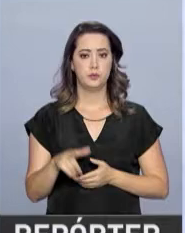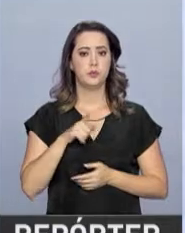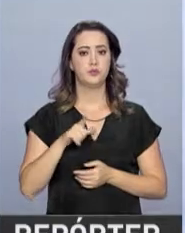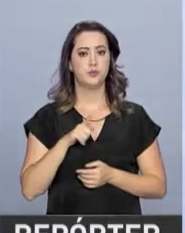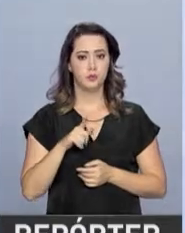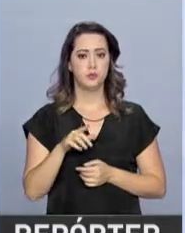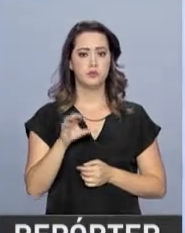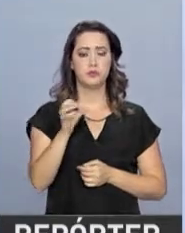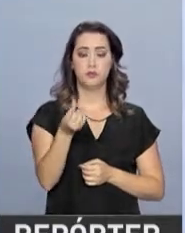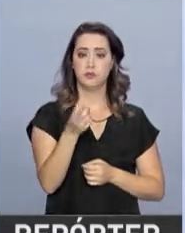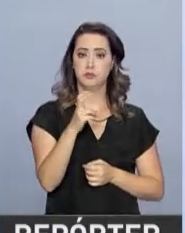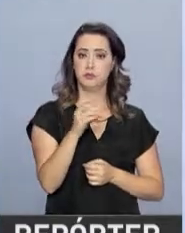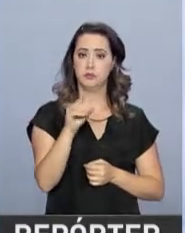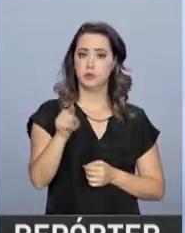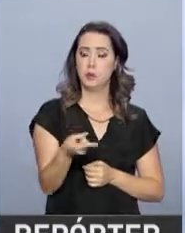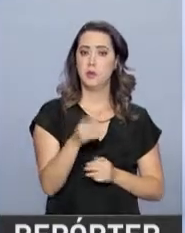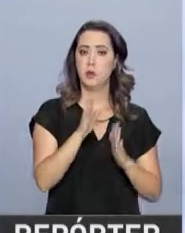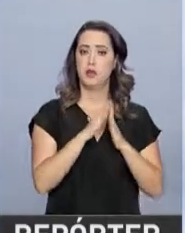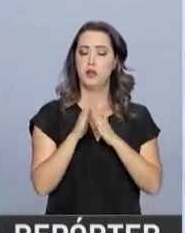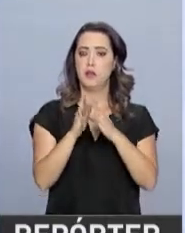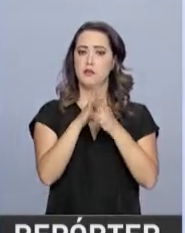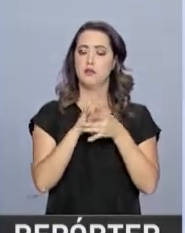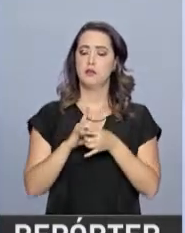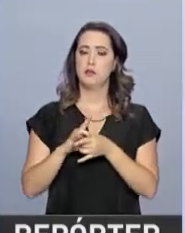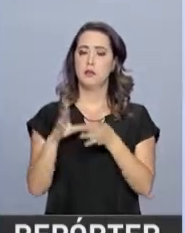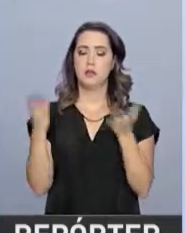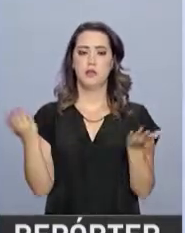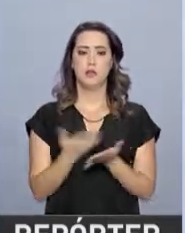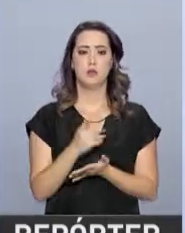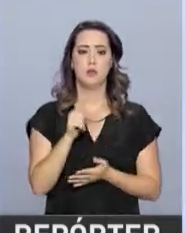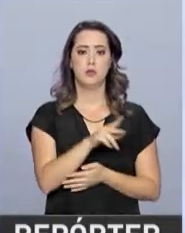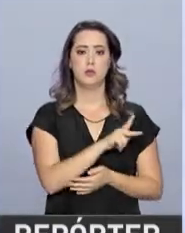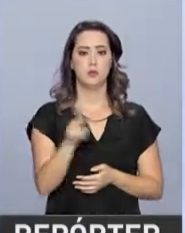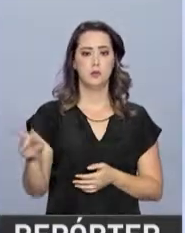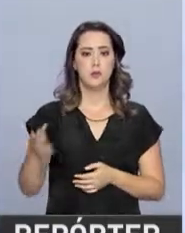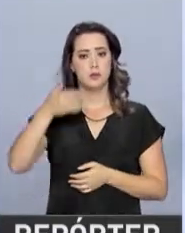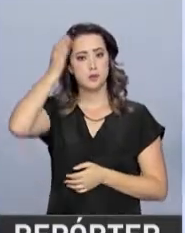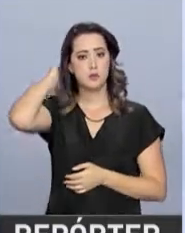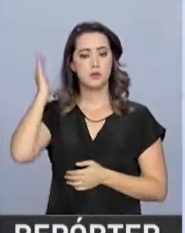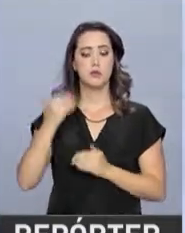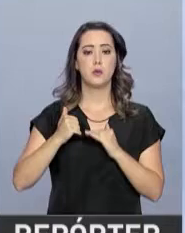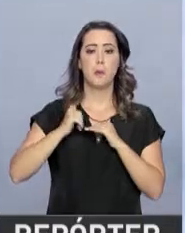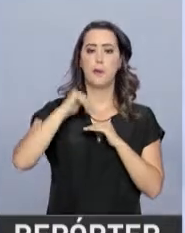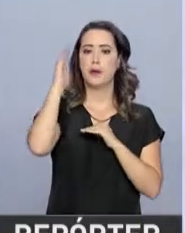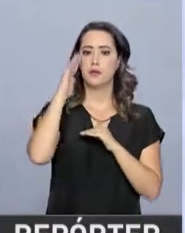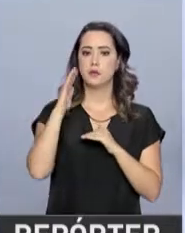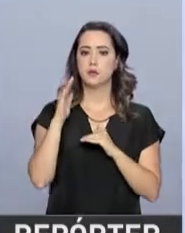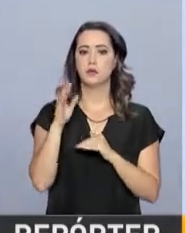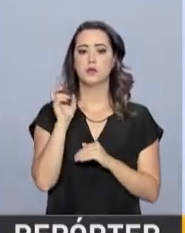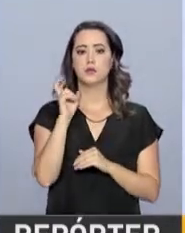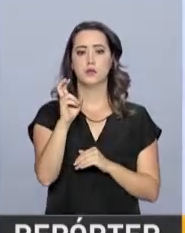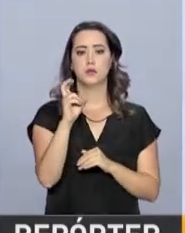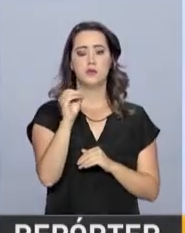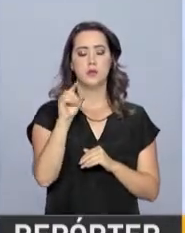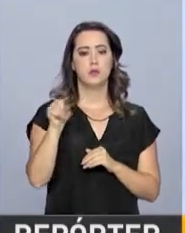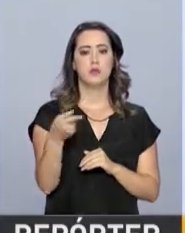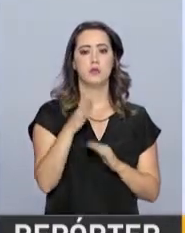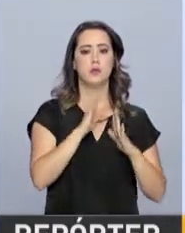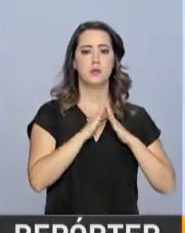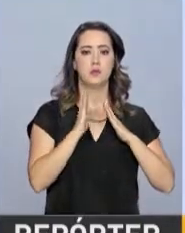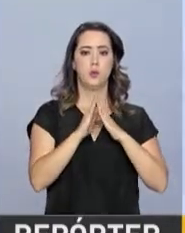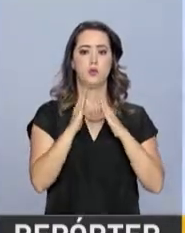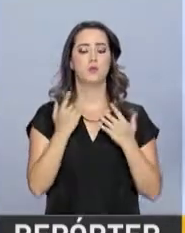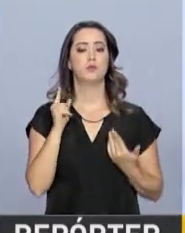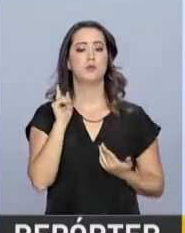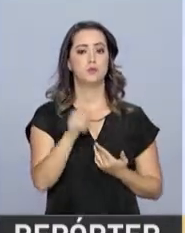650 mil unidades que foram autorizadas o presidente autorizou ainda a aumentar mais 50 mil moradias